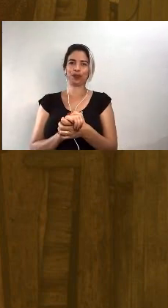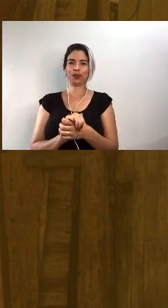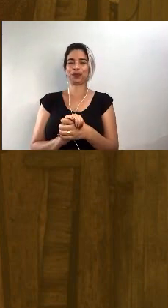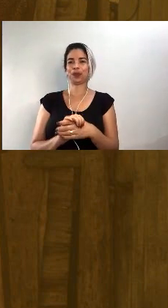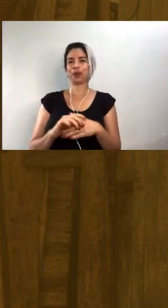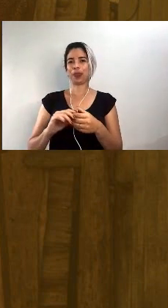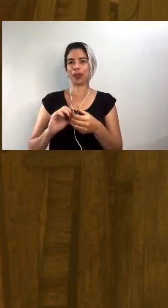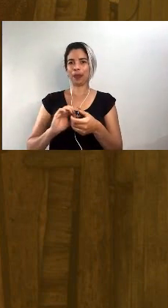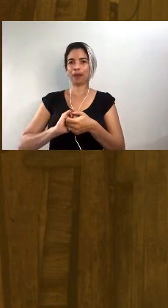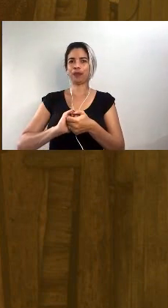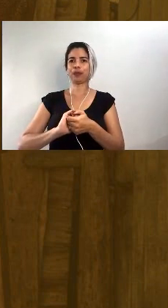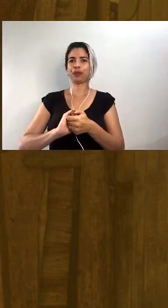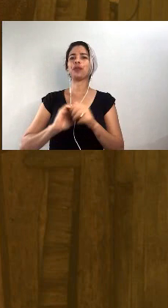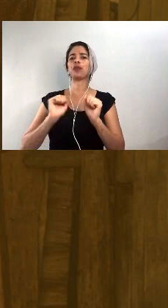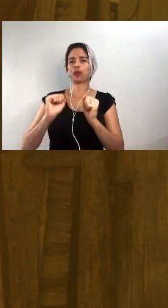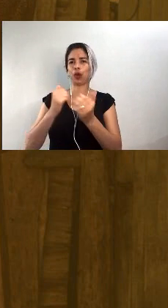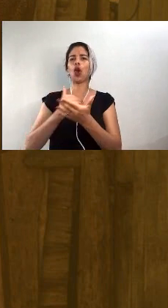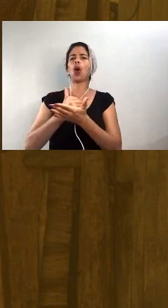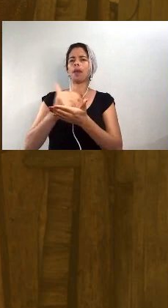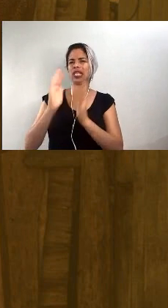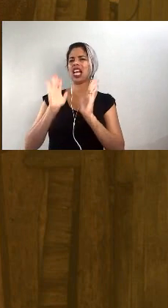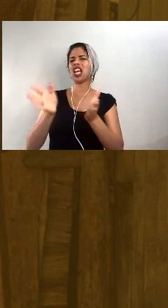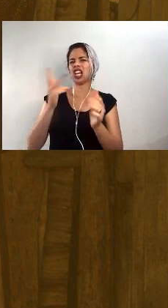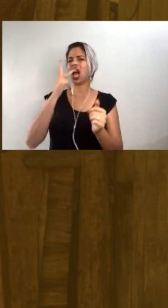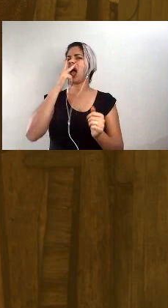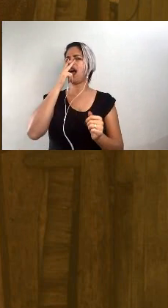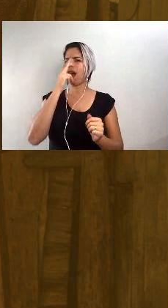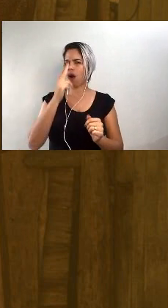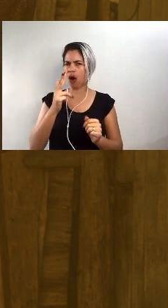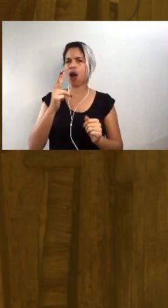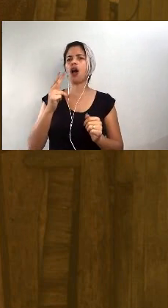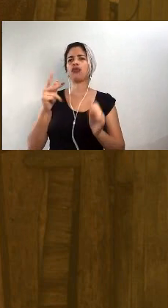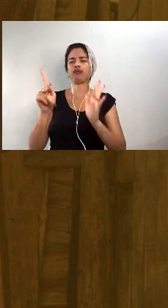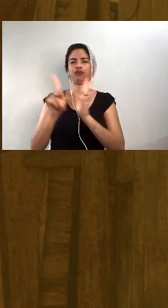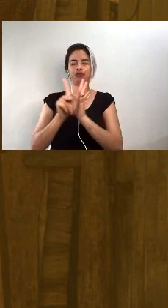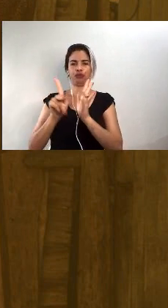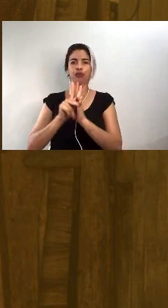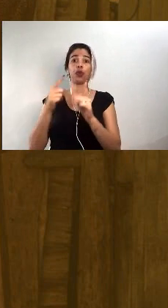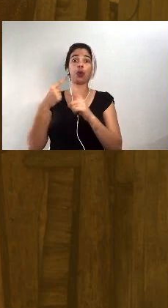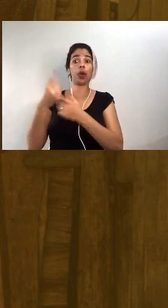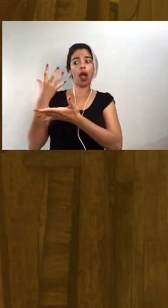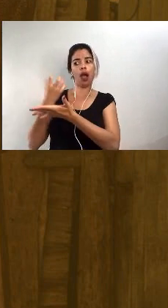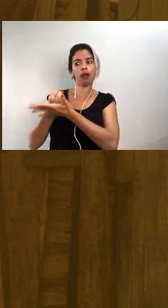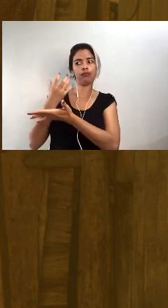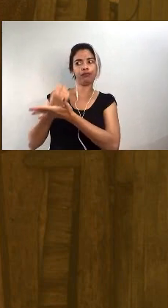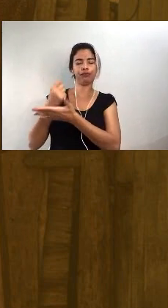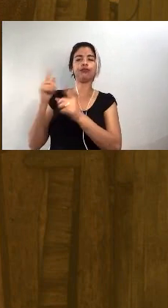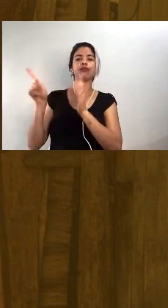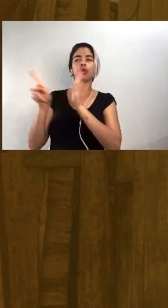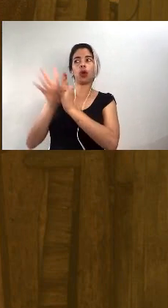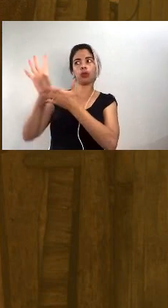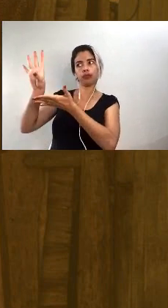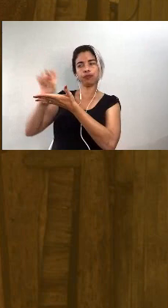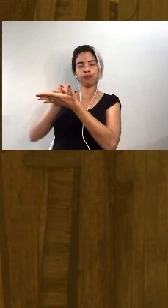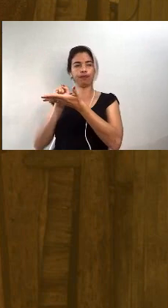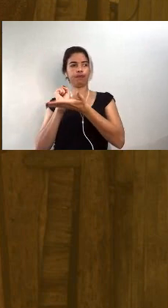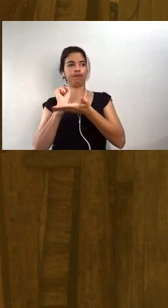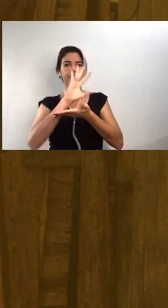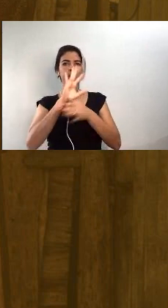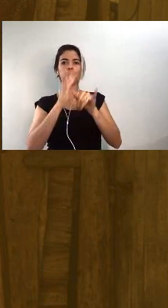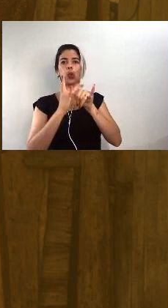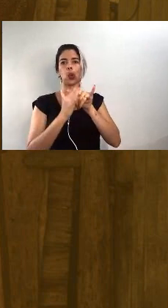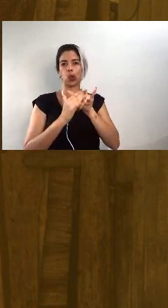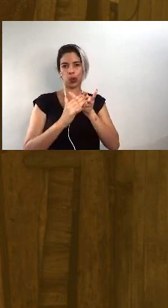É, acho que já pode começar a nossa GCOM grava em outra plataforma. Aqui é só um plano B,